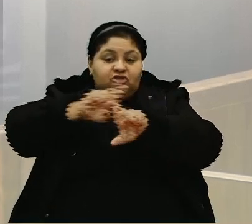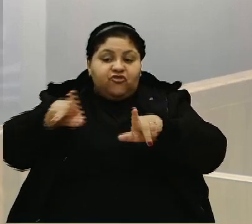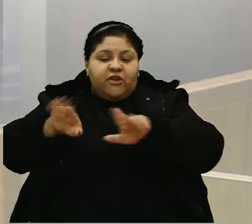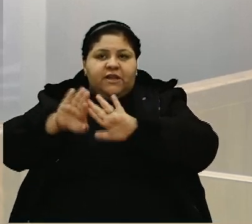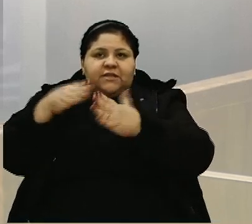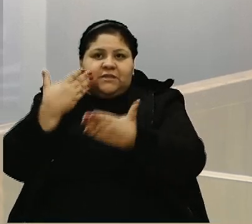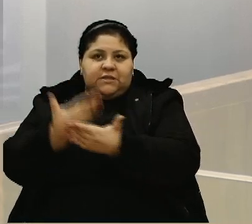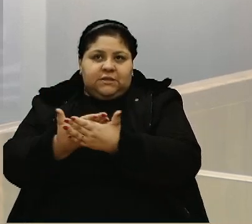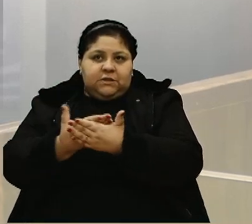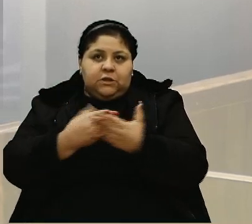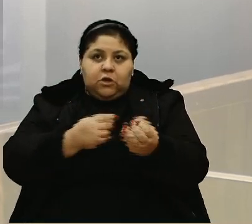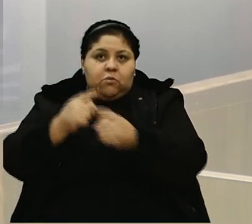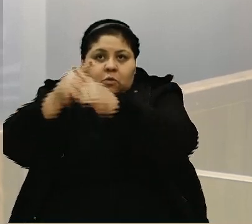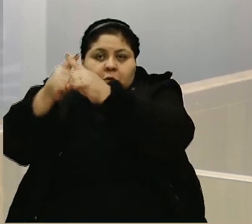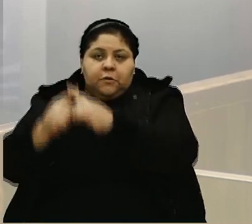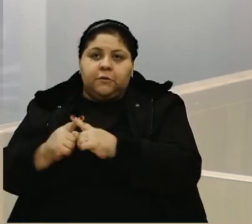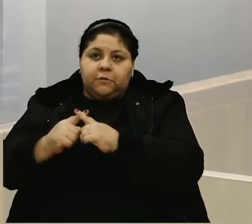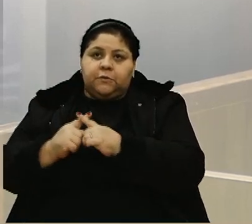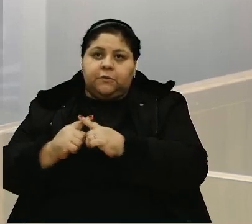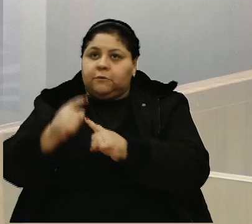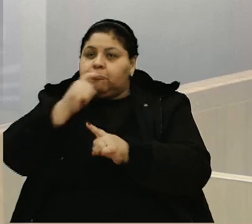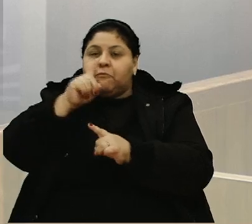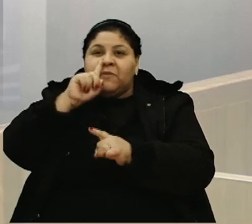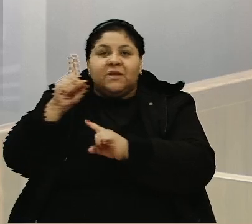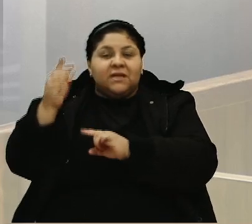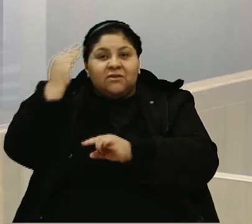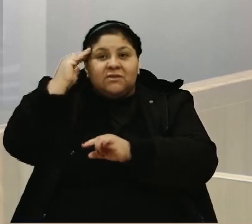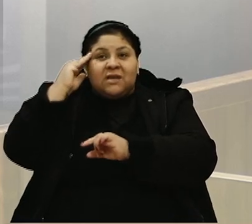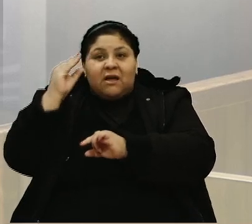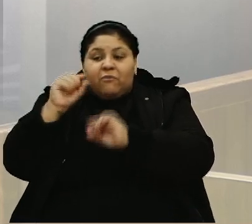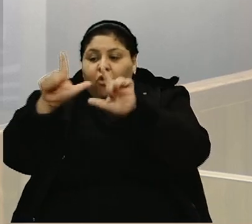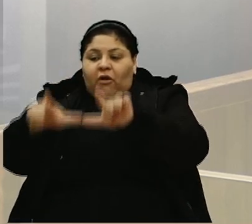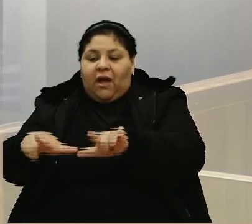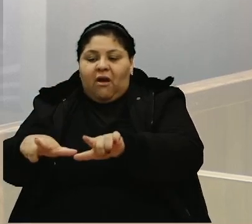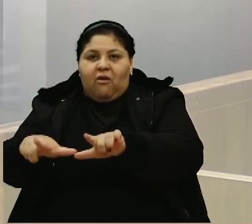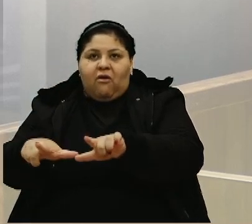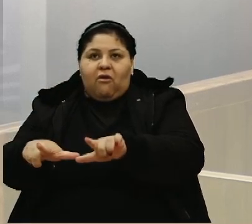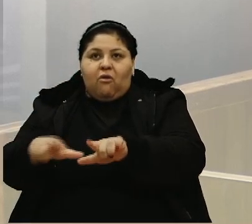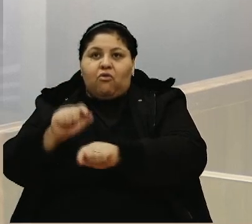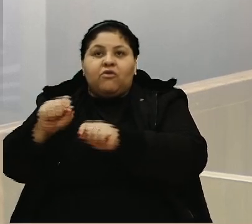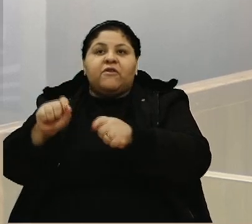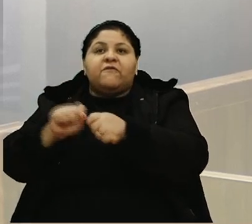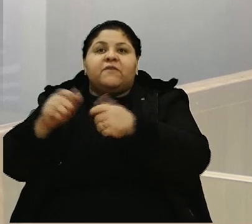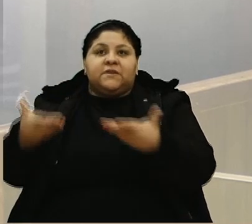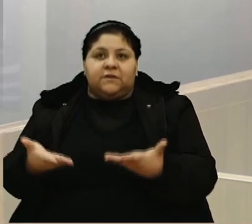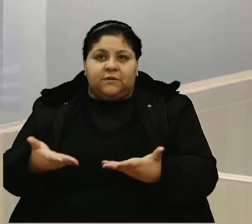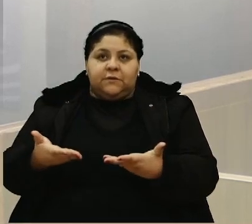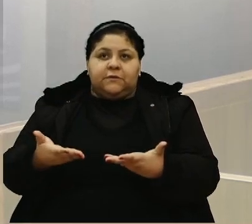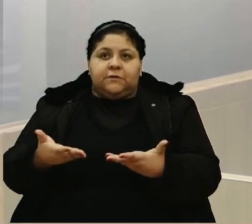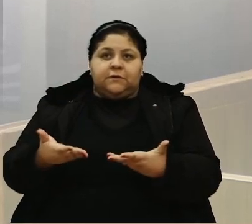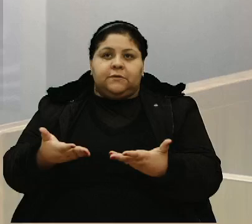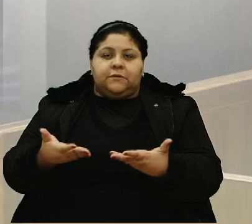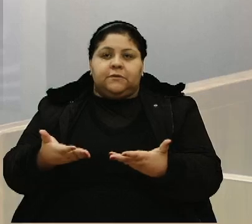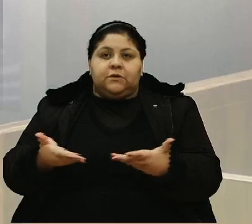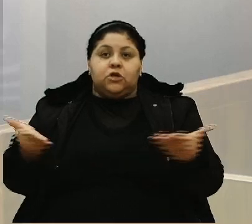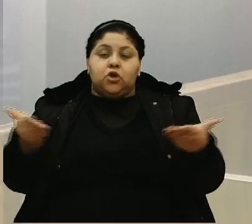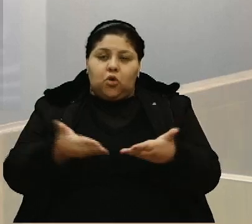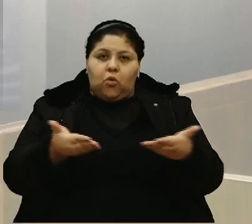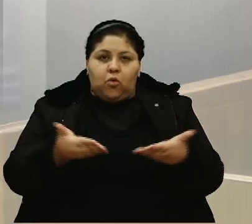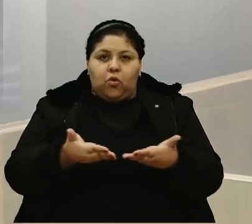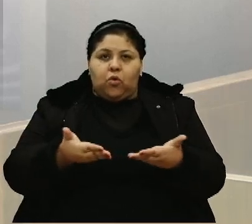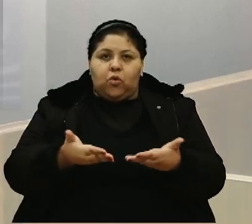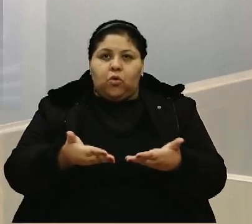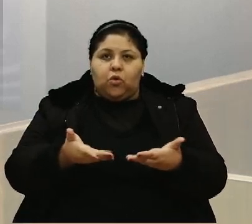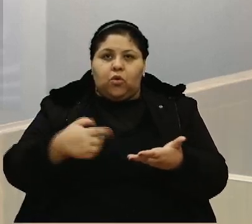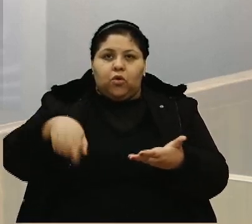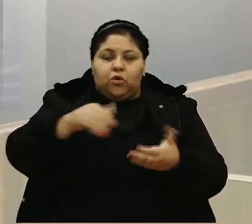onde muitas vezes os pais não têm onde deixar seus filhos, não têm com o que se ocupar. E hoje a